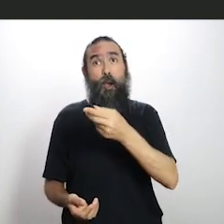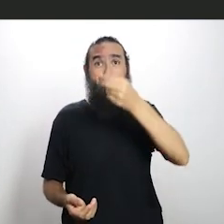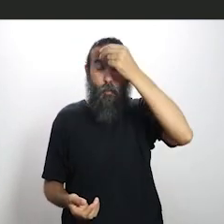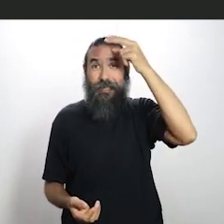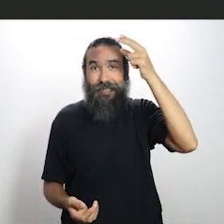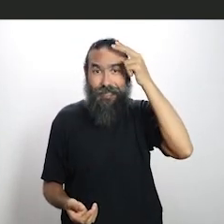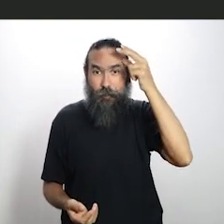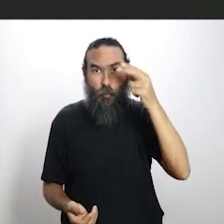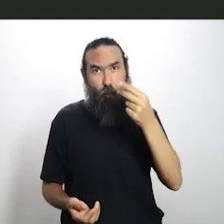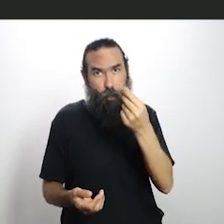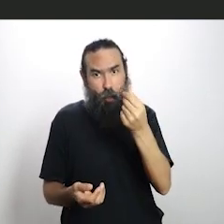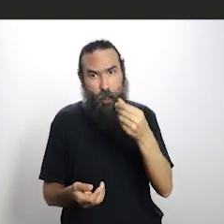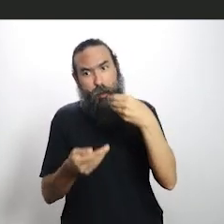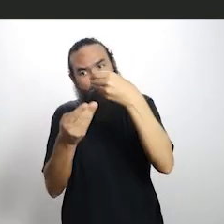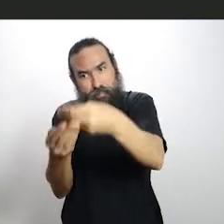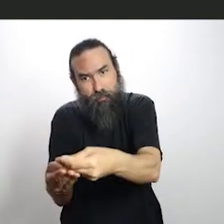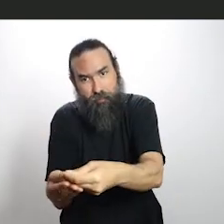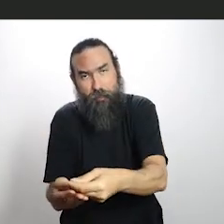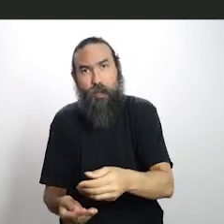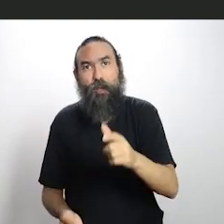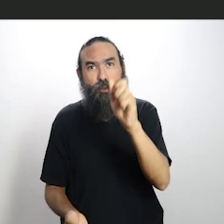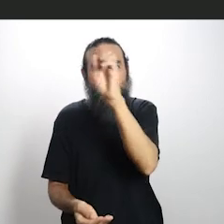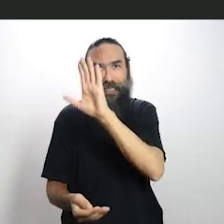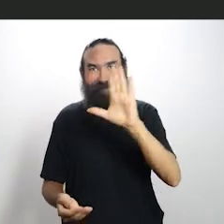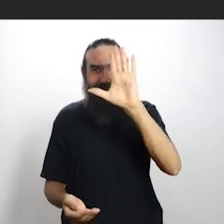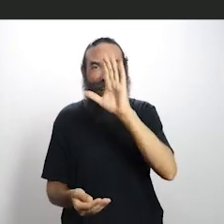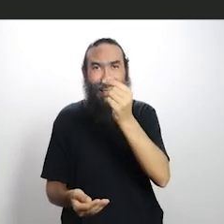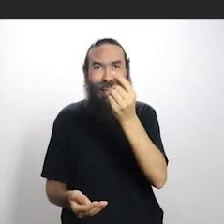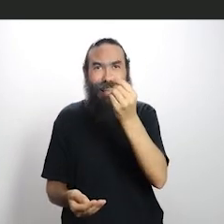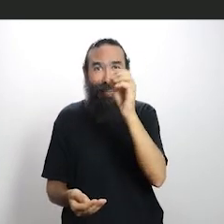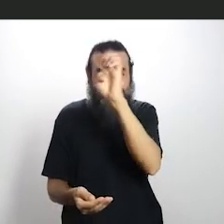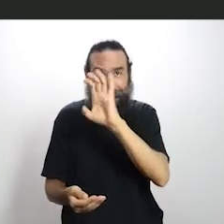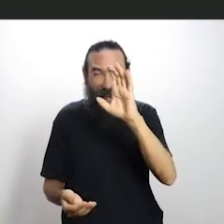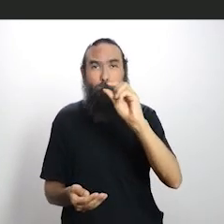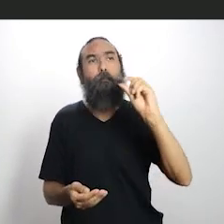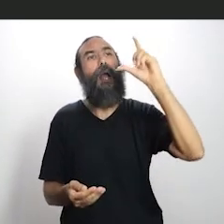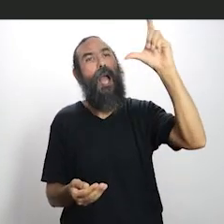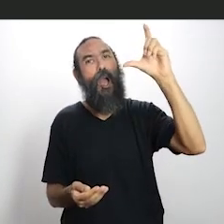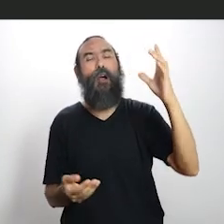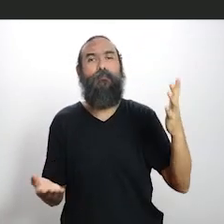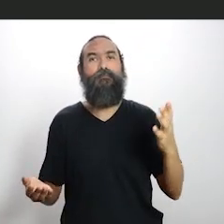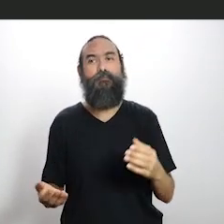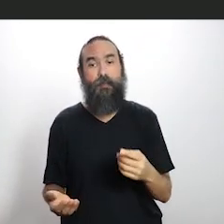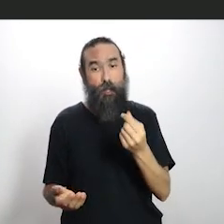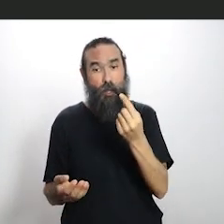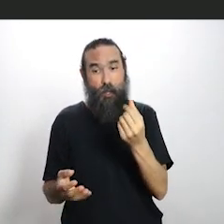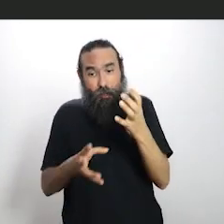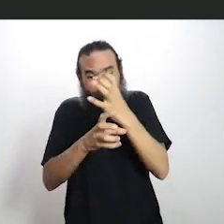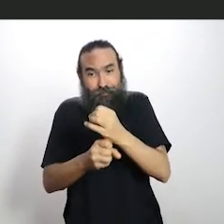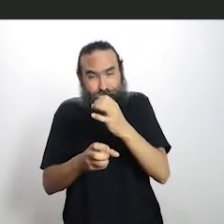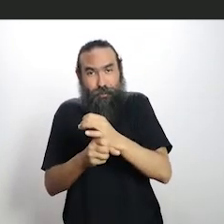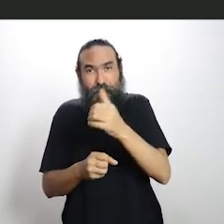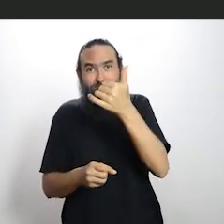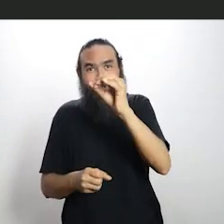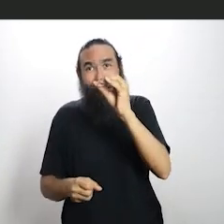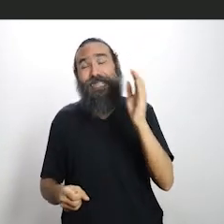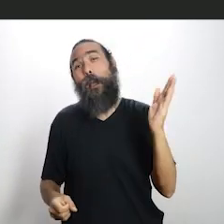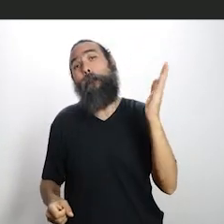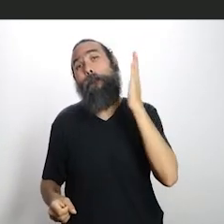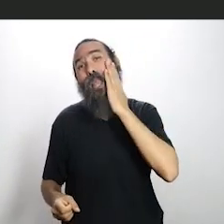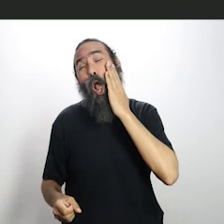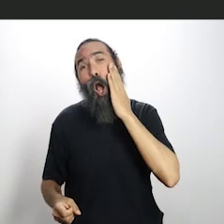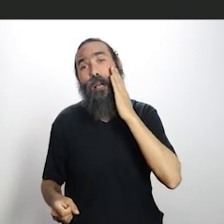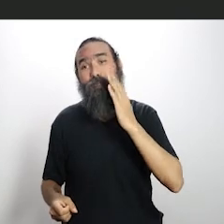de um edital então obviamente a gente vai procurar abrir alargar mais essa base para que a gente possa